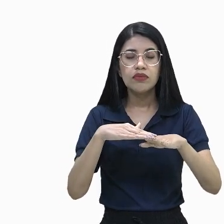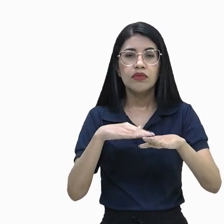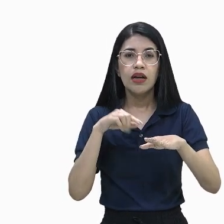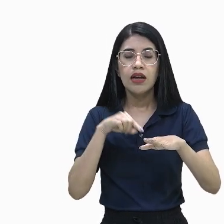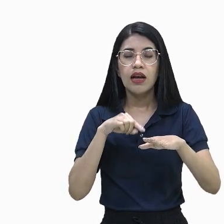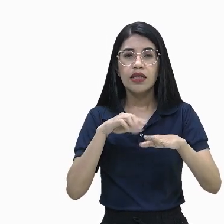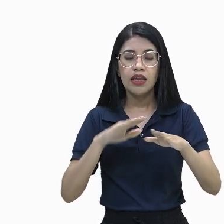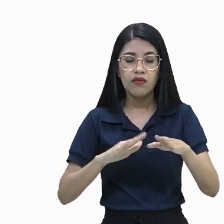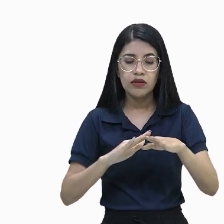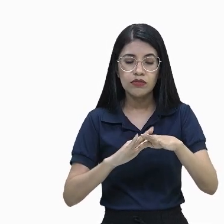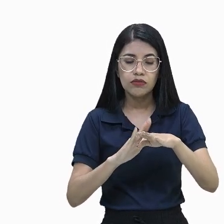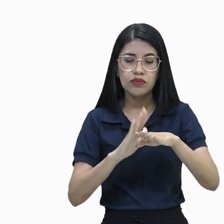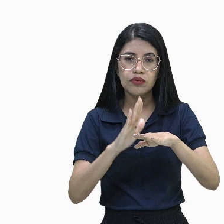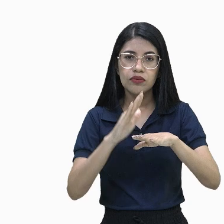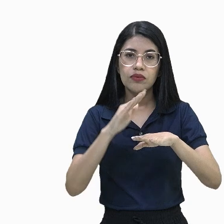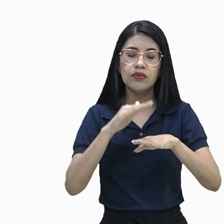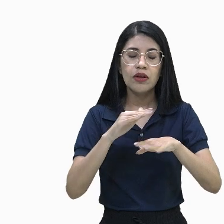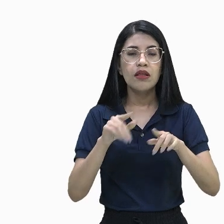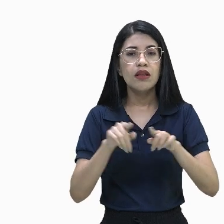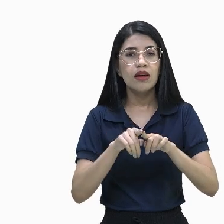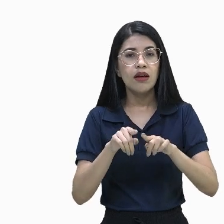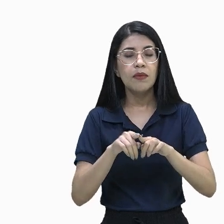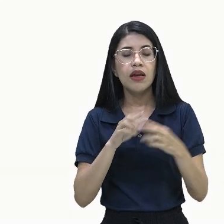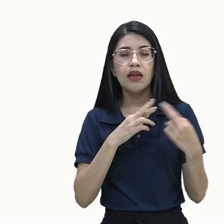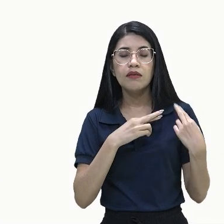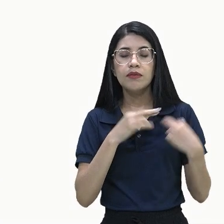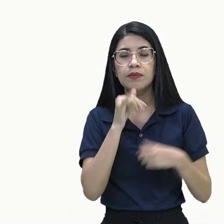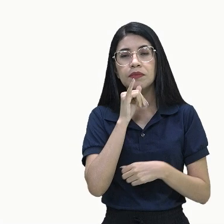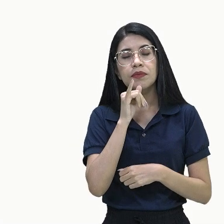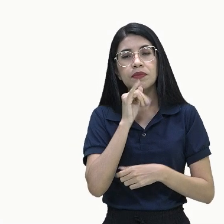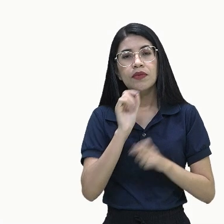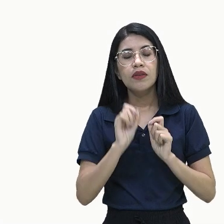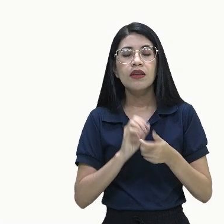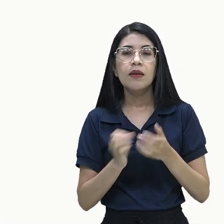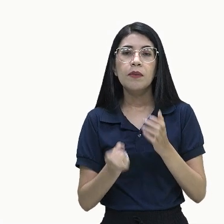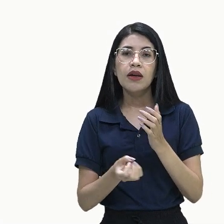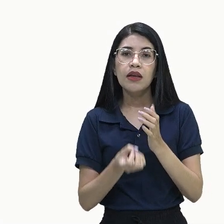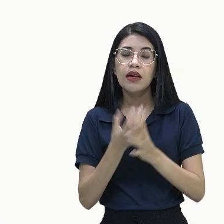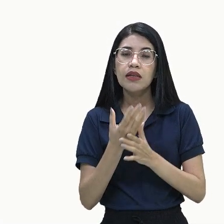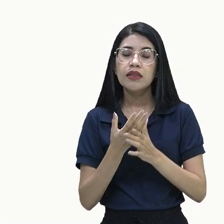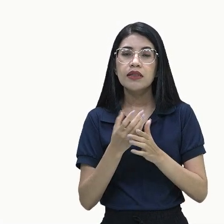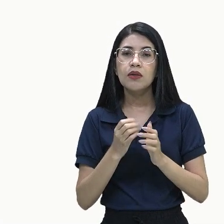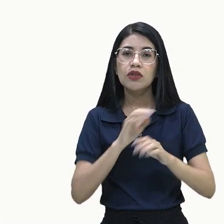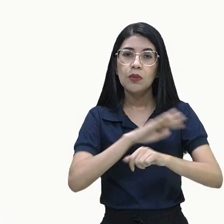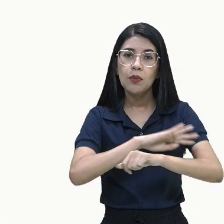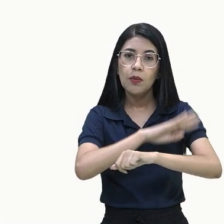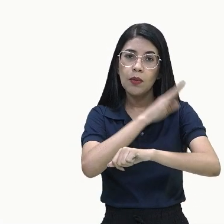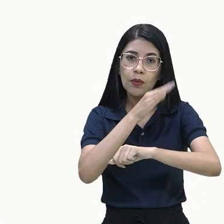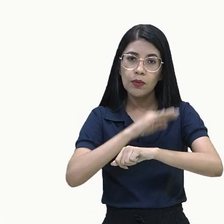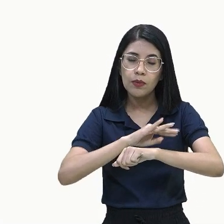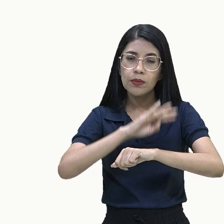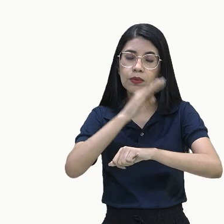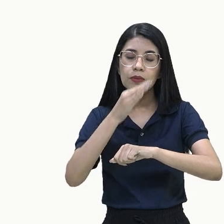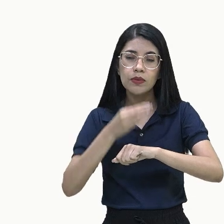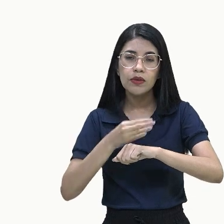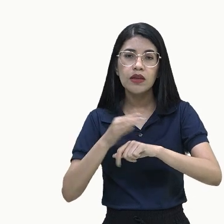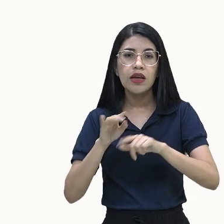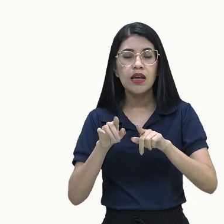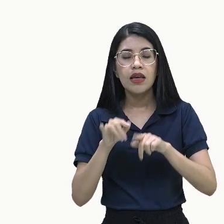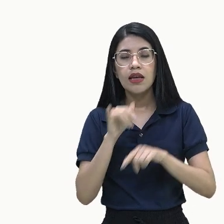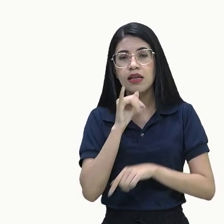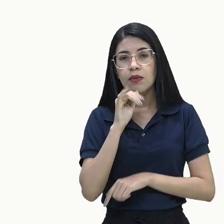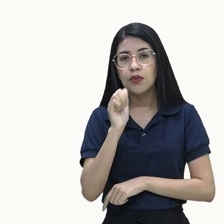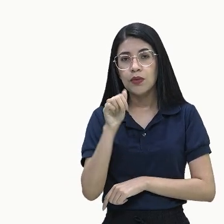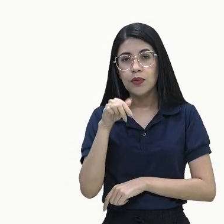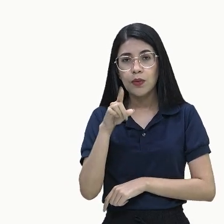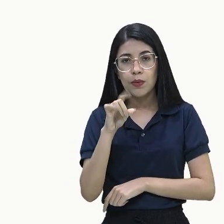essas placas, que foram responsáveis, por exemplo, pela formação das cadeias montanhosas ali da Cordilheira dos